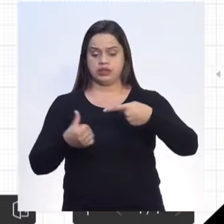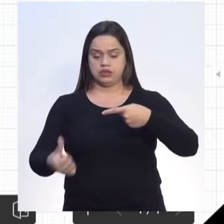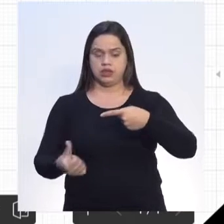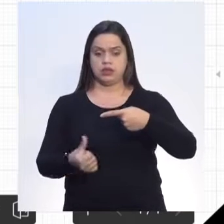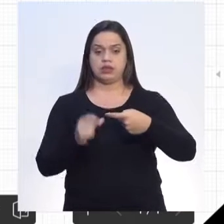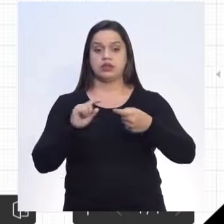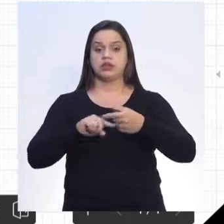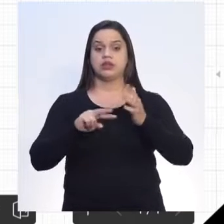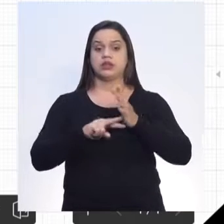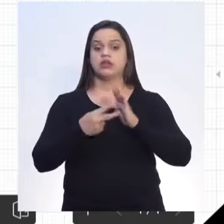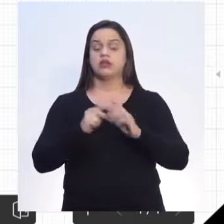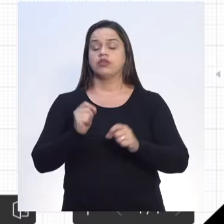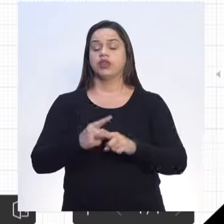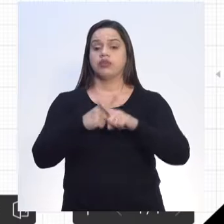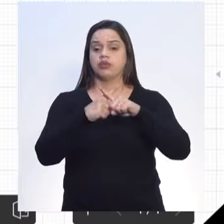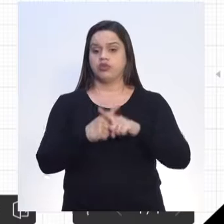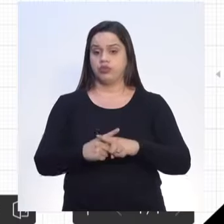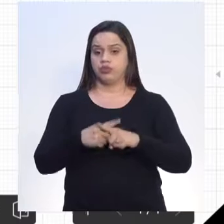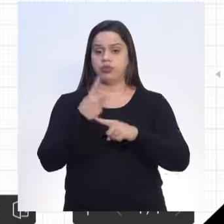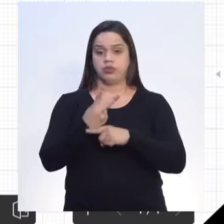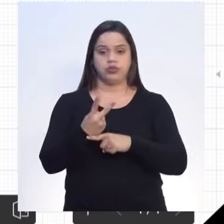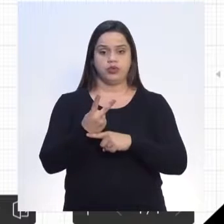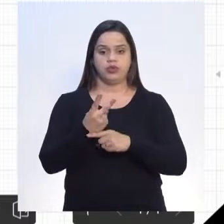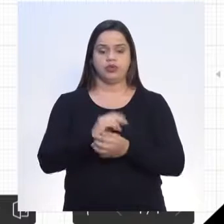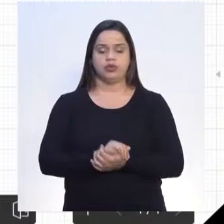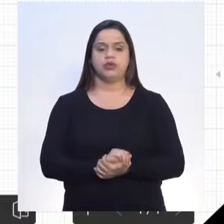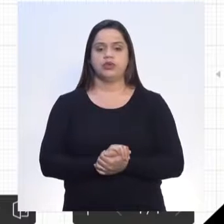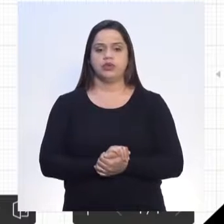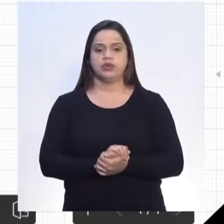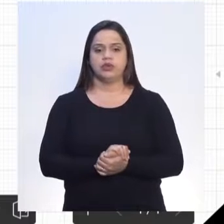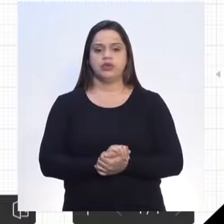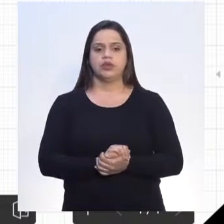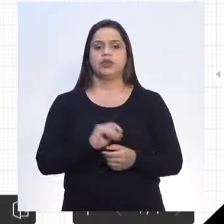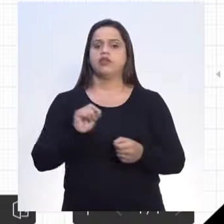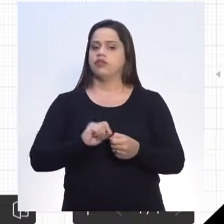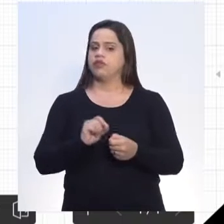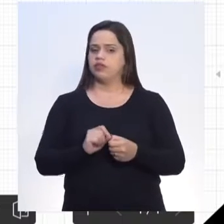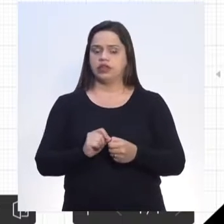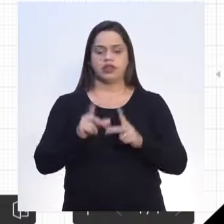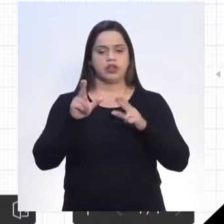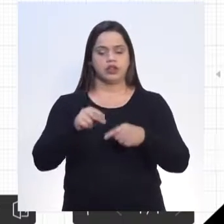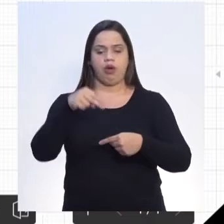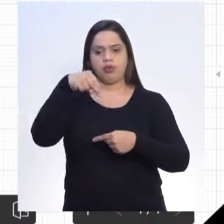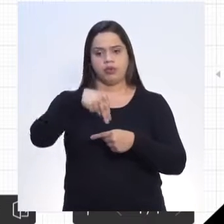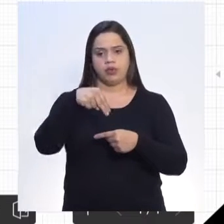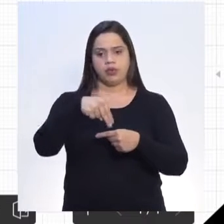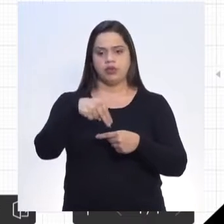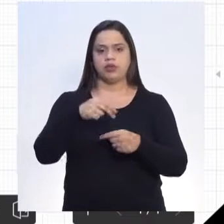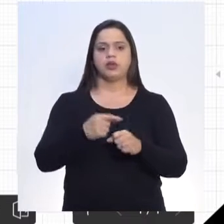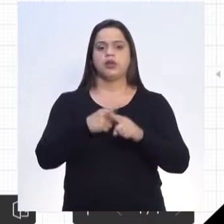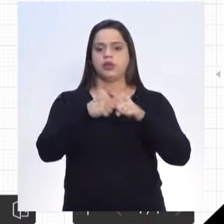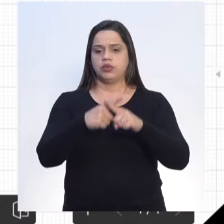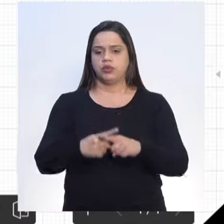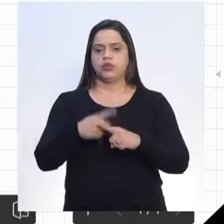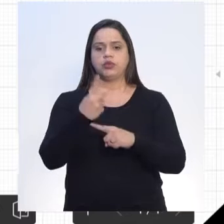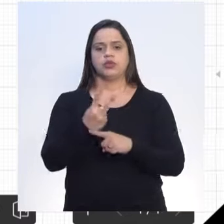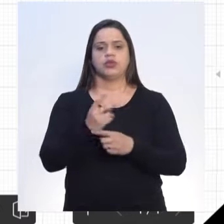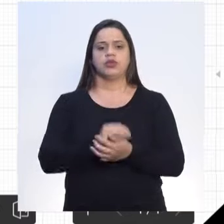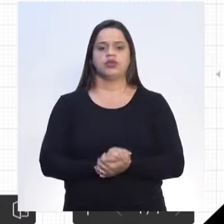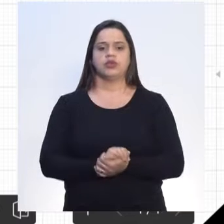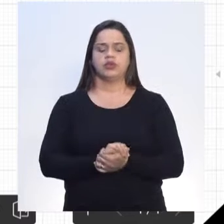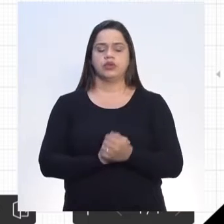eu multipliquei, no caso aqui, por 2, não é isso? Faço Sim. a mesma coisa para o numerador, né? Multiplico por 2,